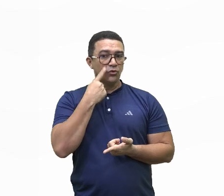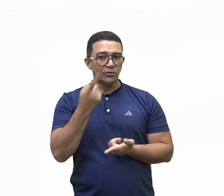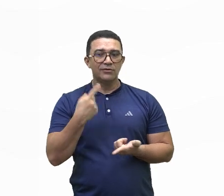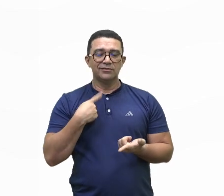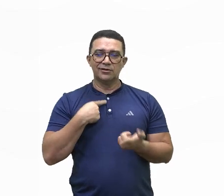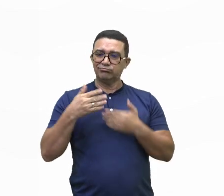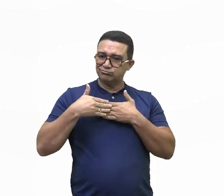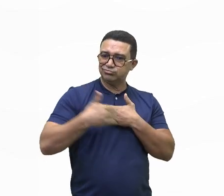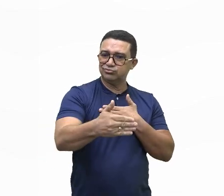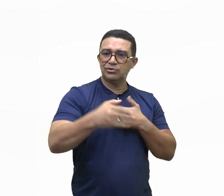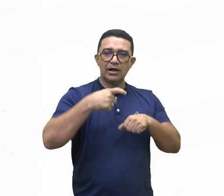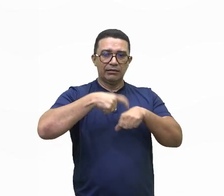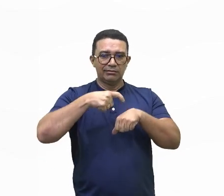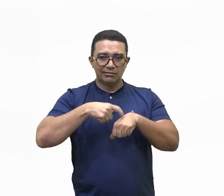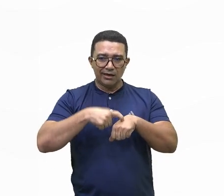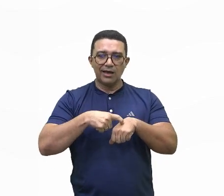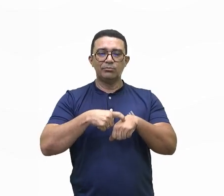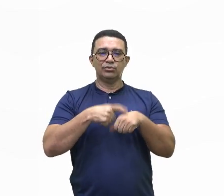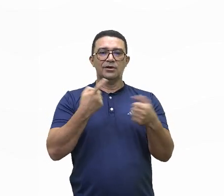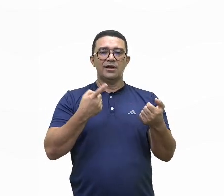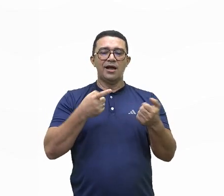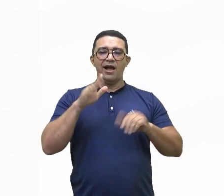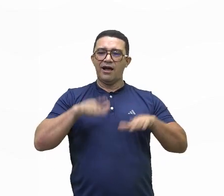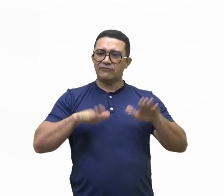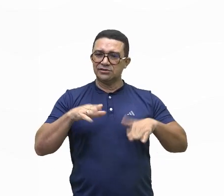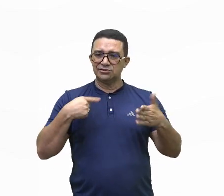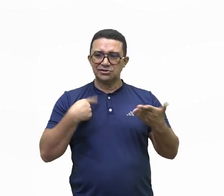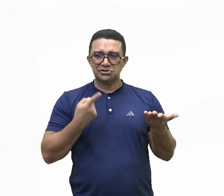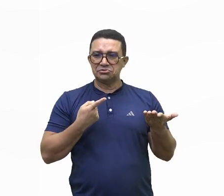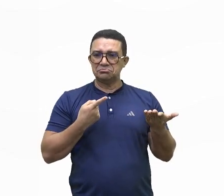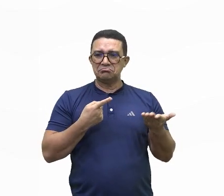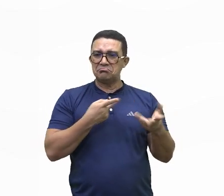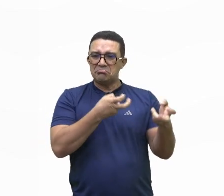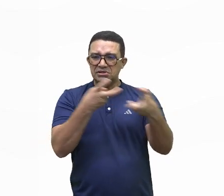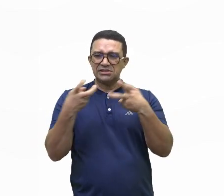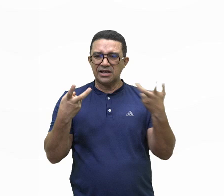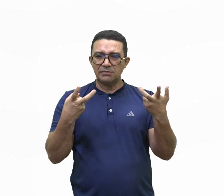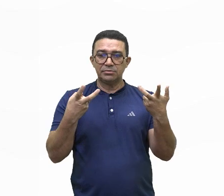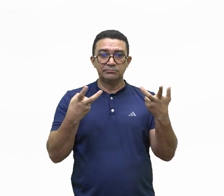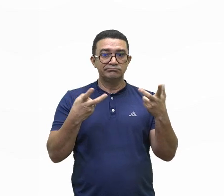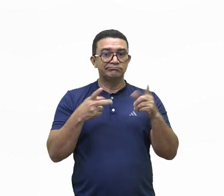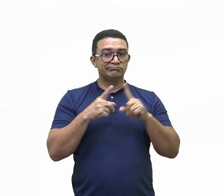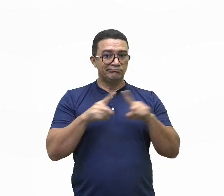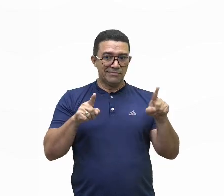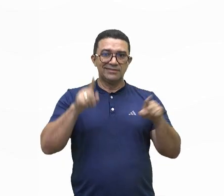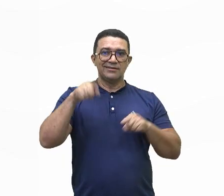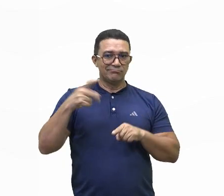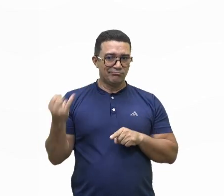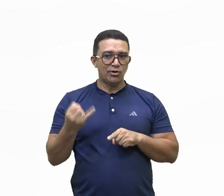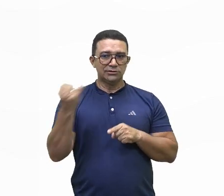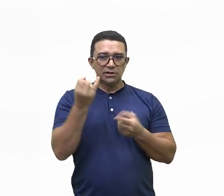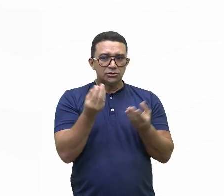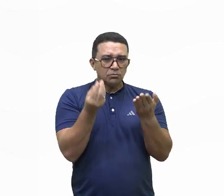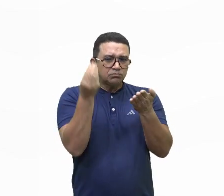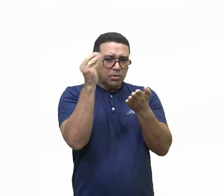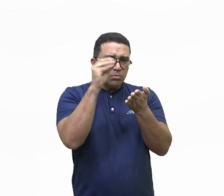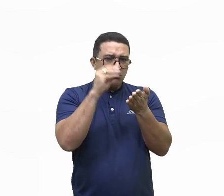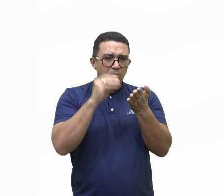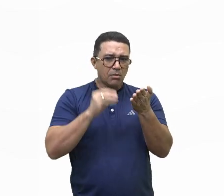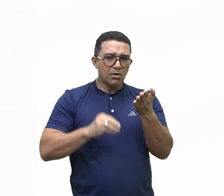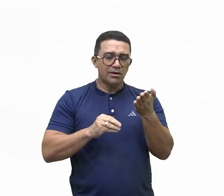ao longo do tempo, a gente deixa passar despercebido, mas é importante anotar. Por